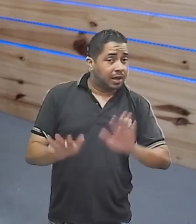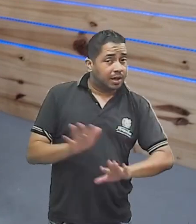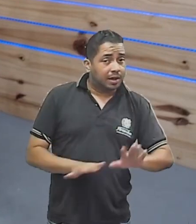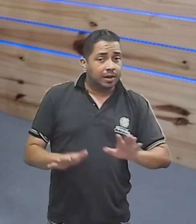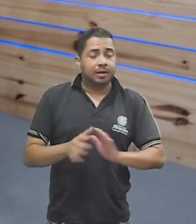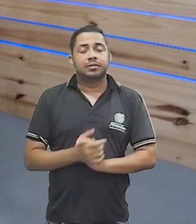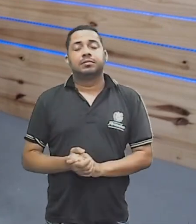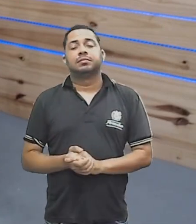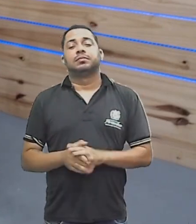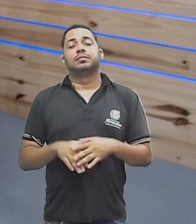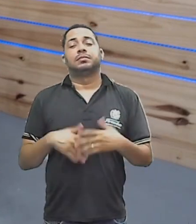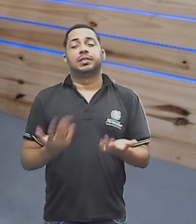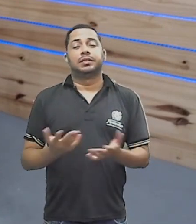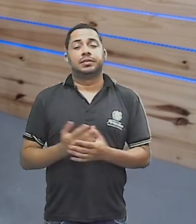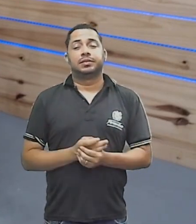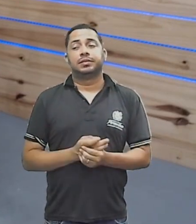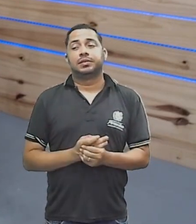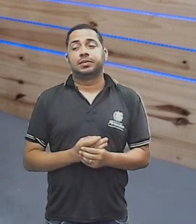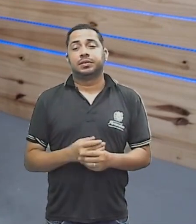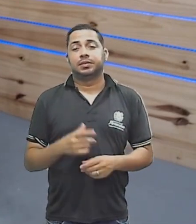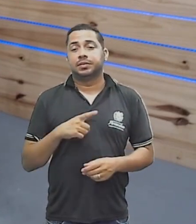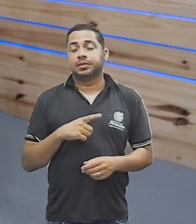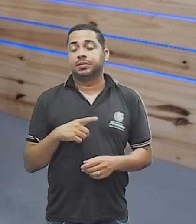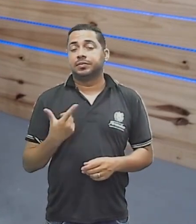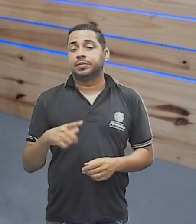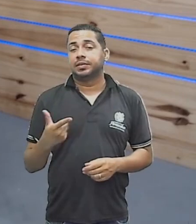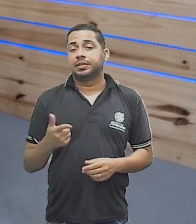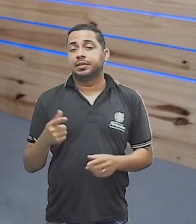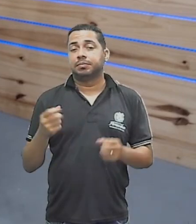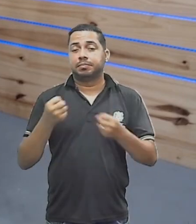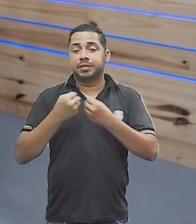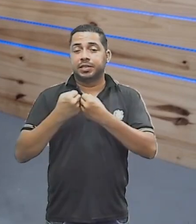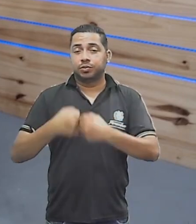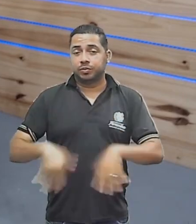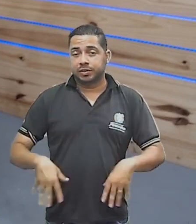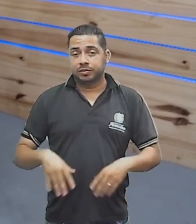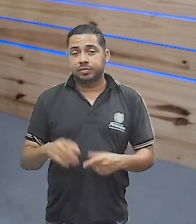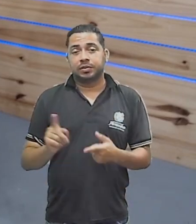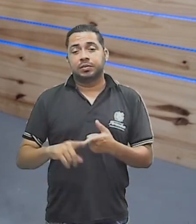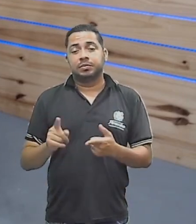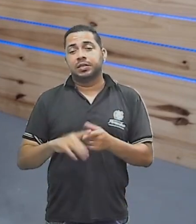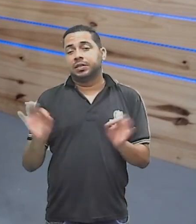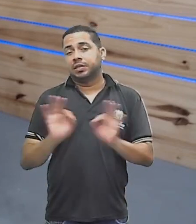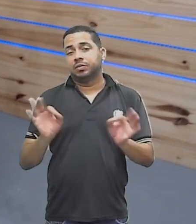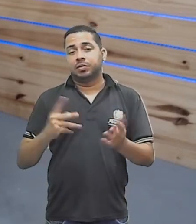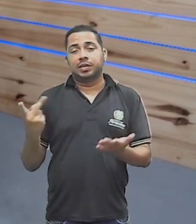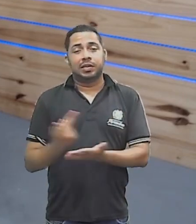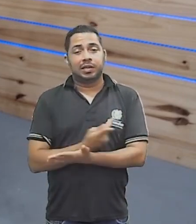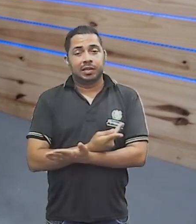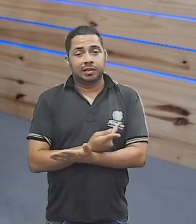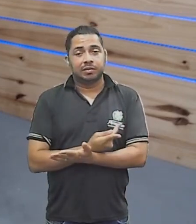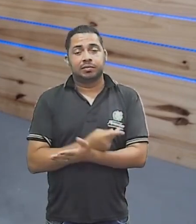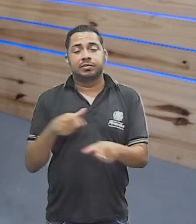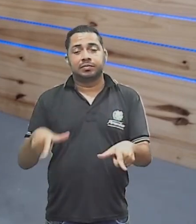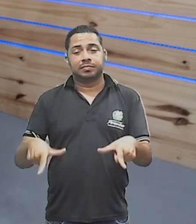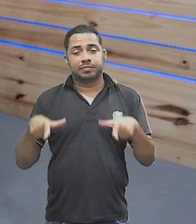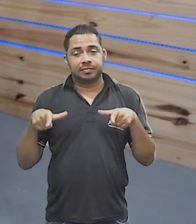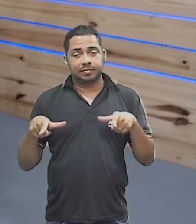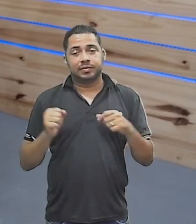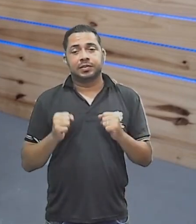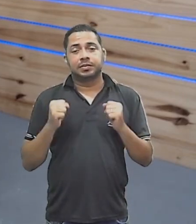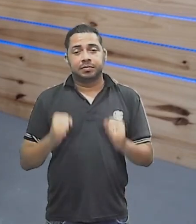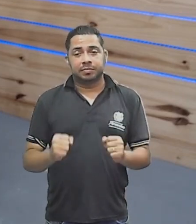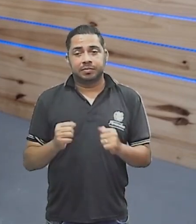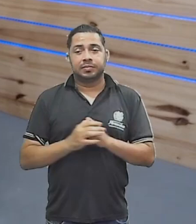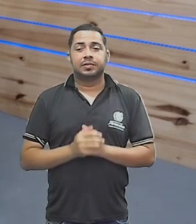cautela, né? Para que não tenha nenhum prejuízo, para que não tenha nenhum erro na hora de emissão do seu certificado, tá certo? Para que você